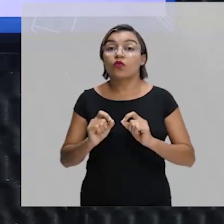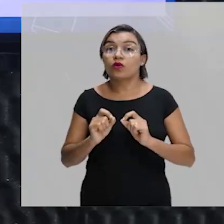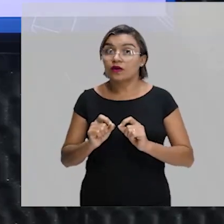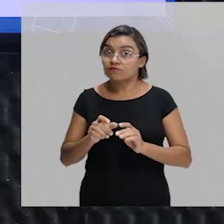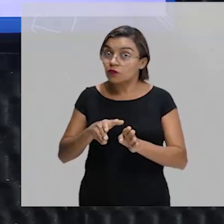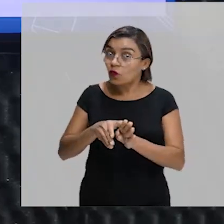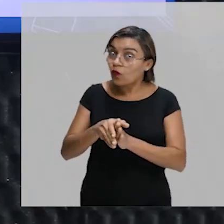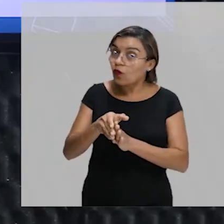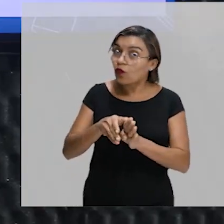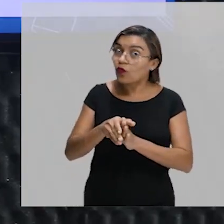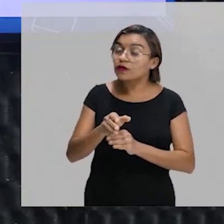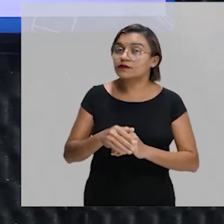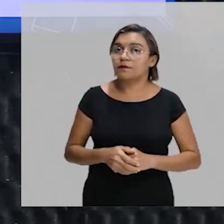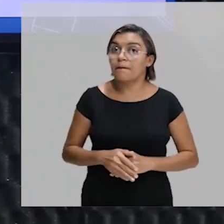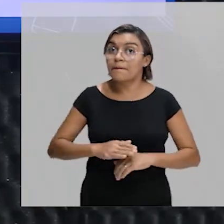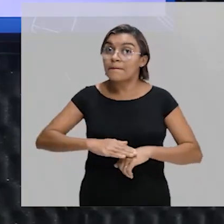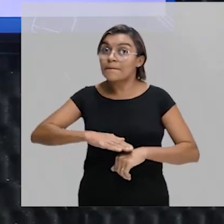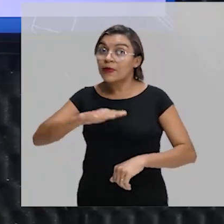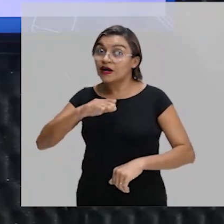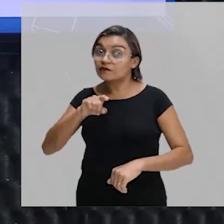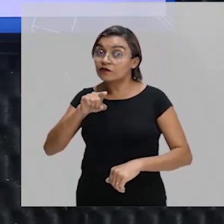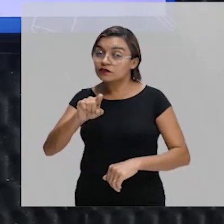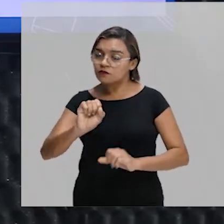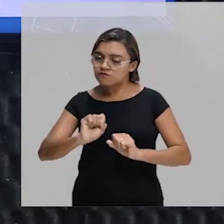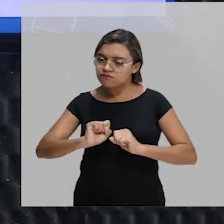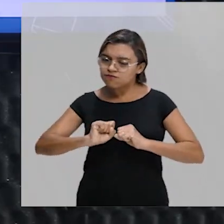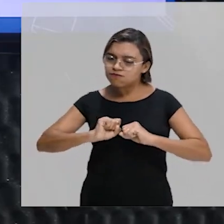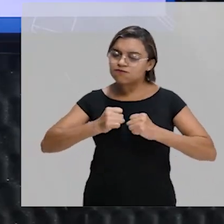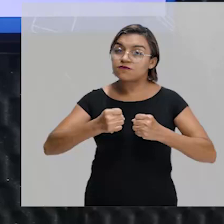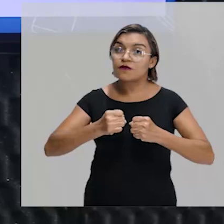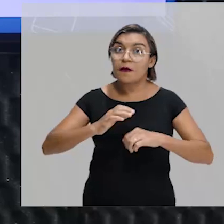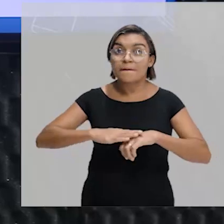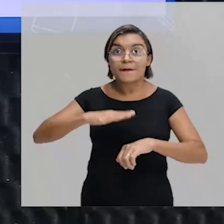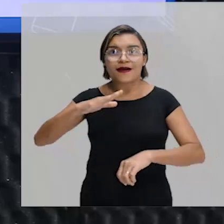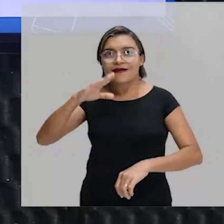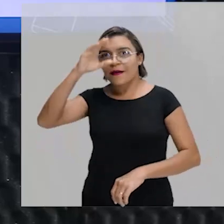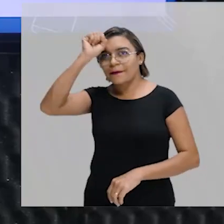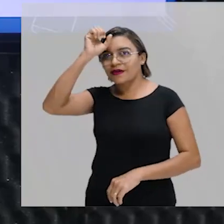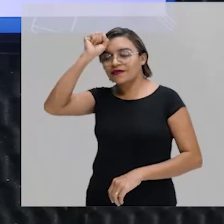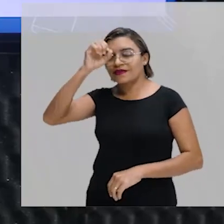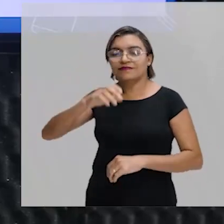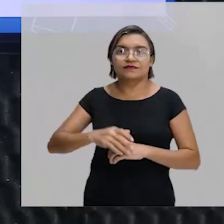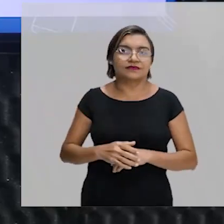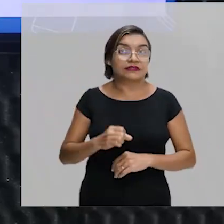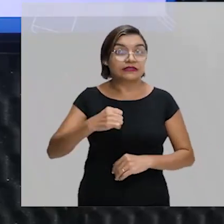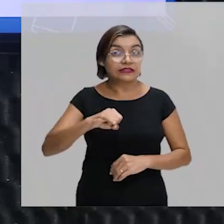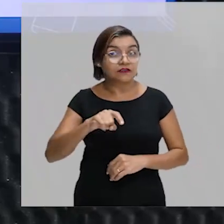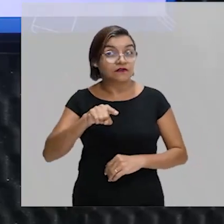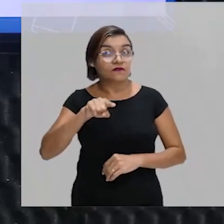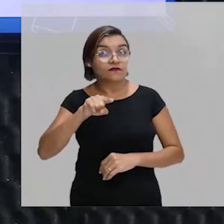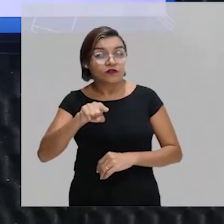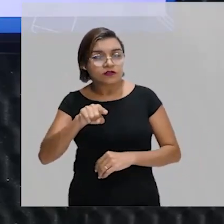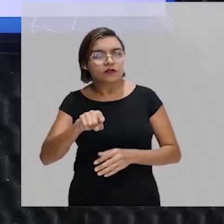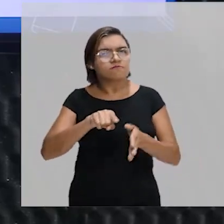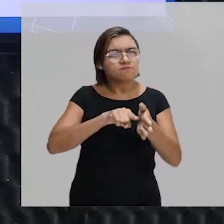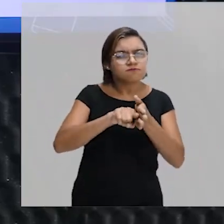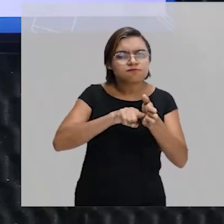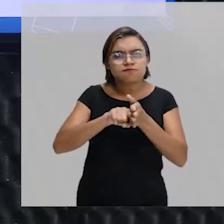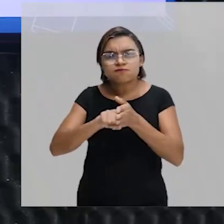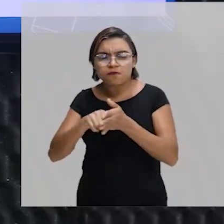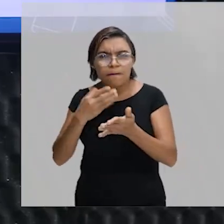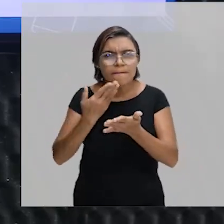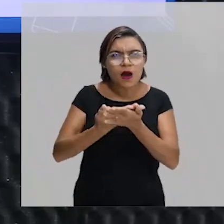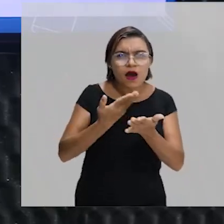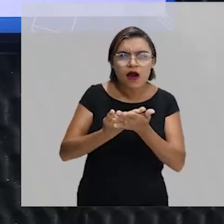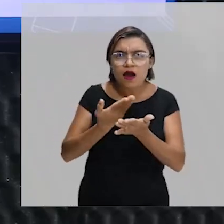para vocês. Quanto mais você se esforçar, mais aprenderá. Então, quanto mais você correr atrás dos teus sonhos,